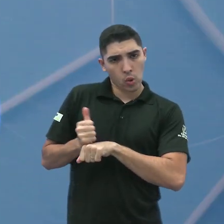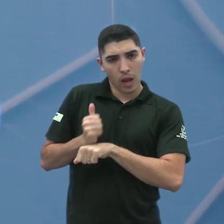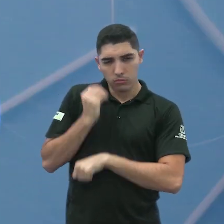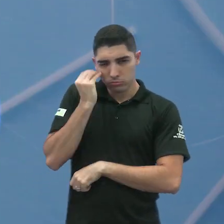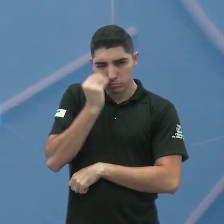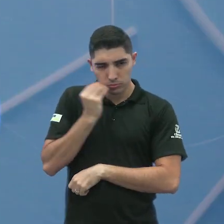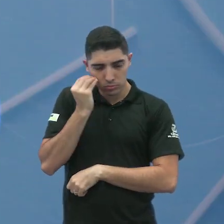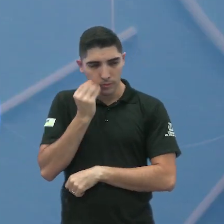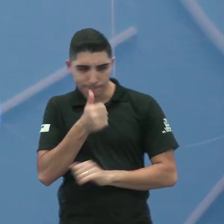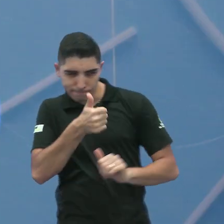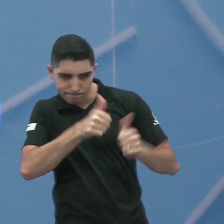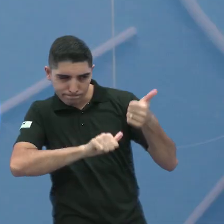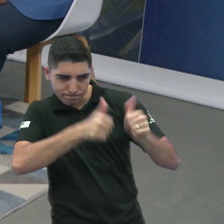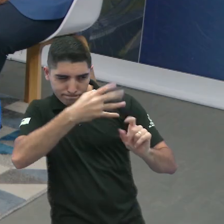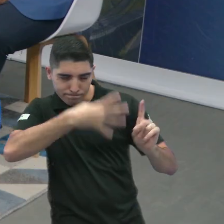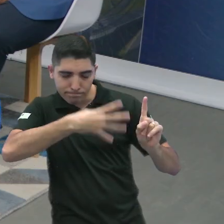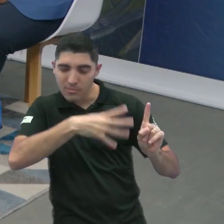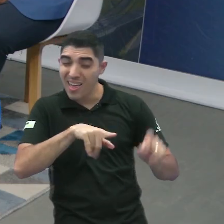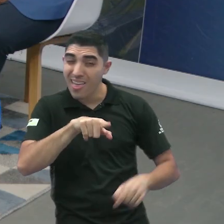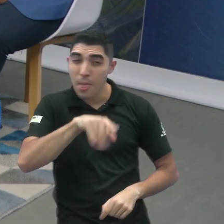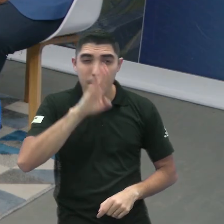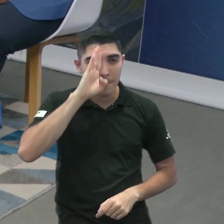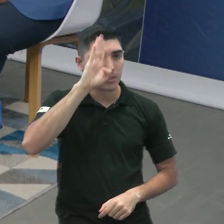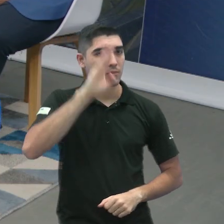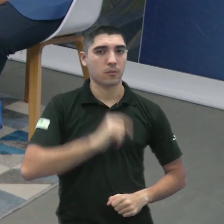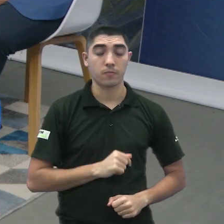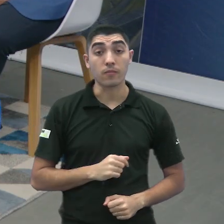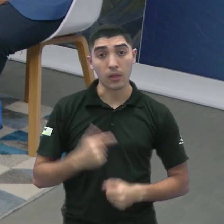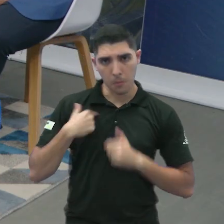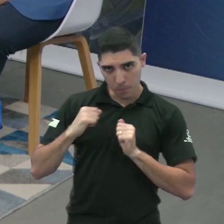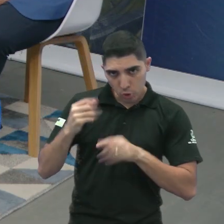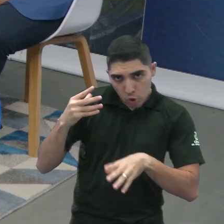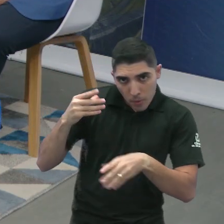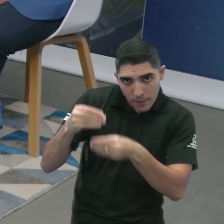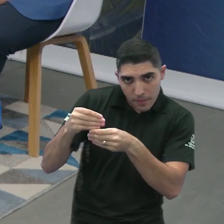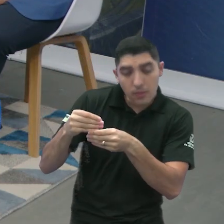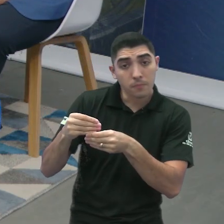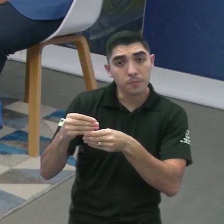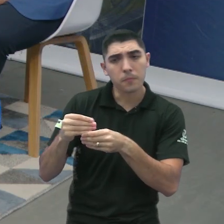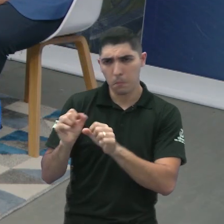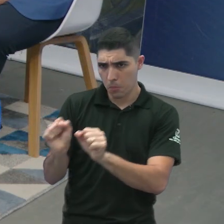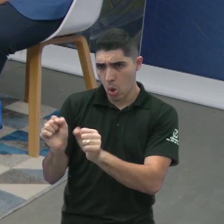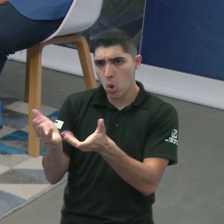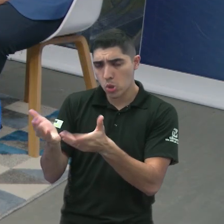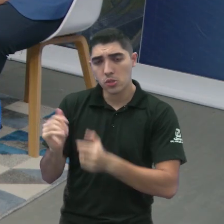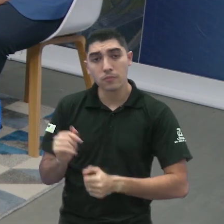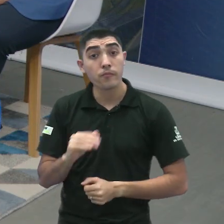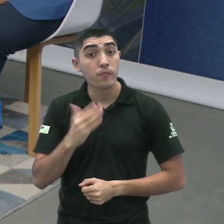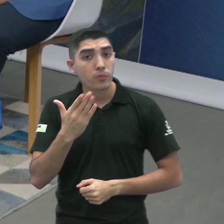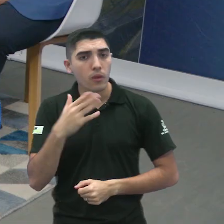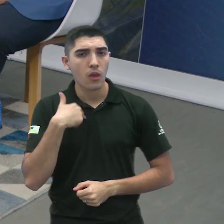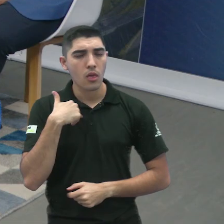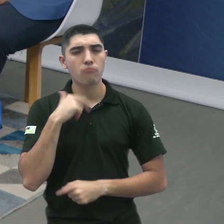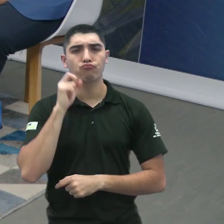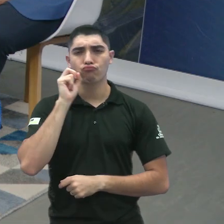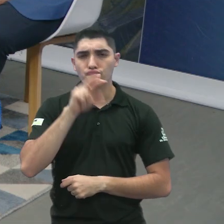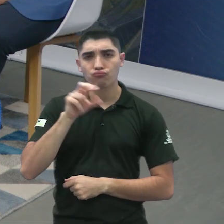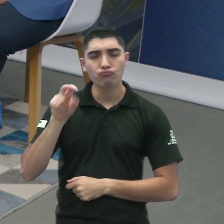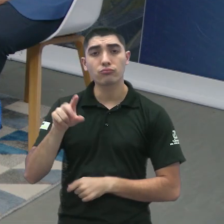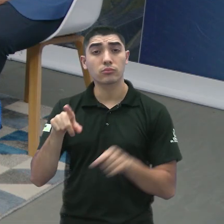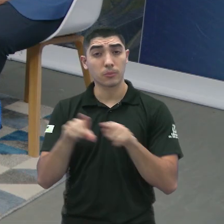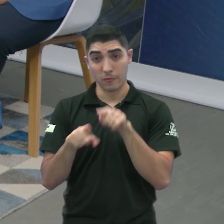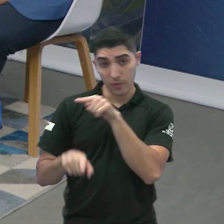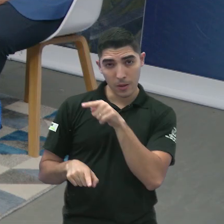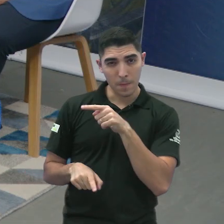é essencial. Com certeza, gente. Posso dar uma complementada? Assim, eu tenho visto muito isso também, o que você tem falado é